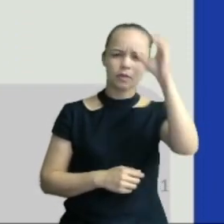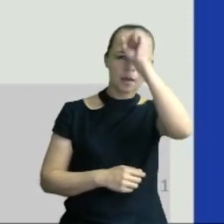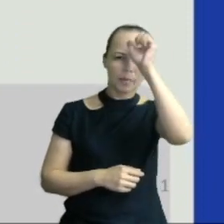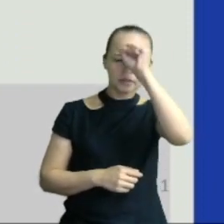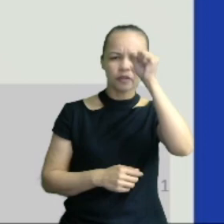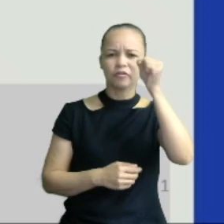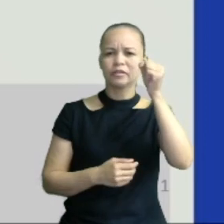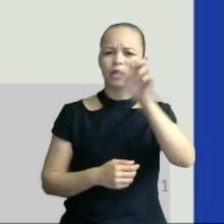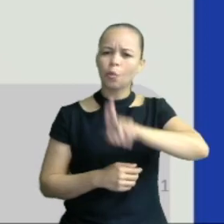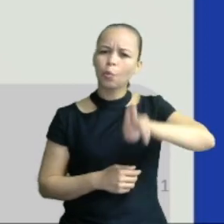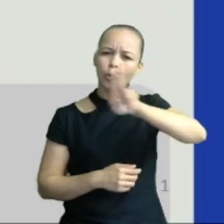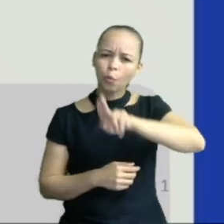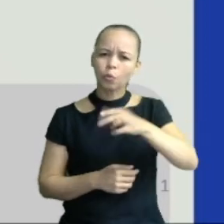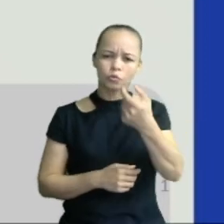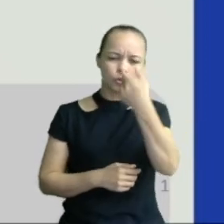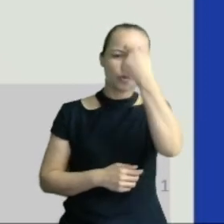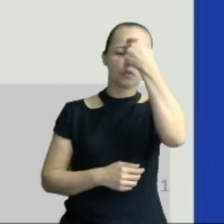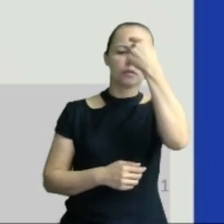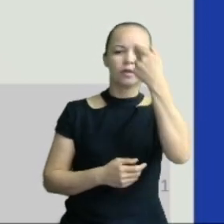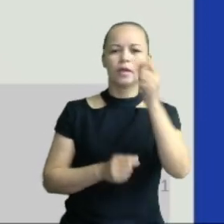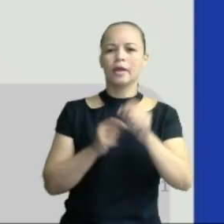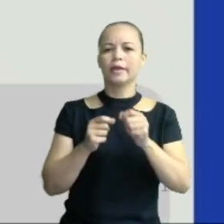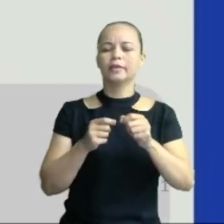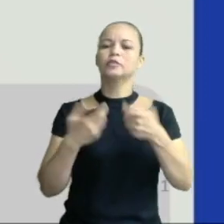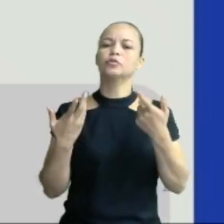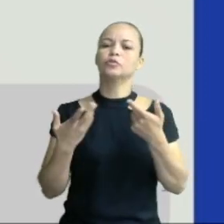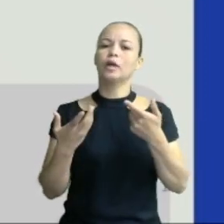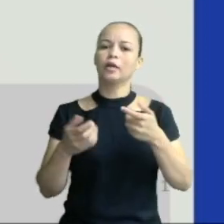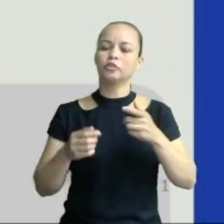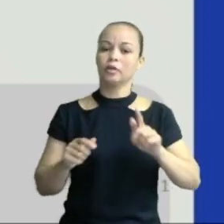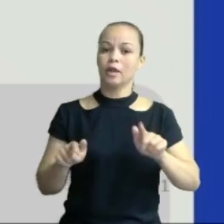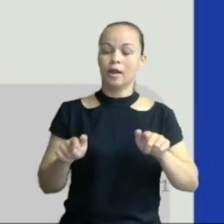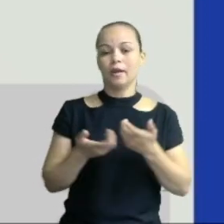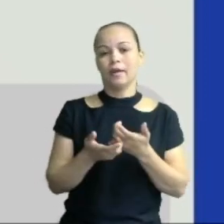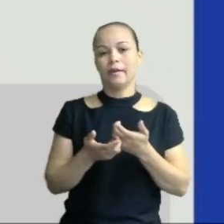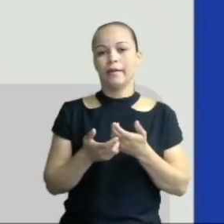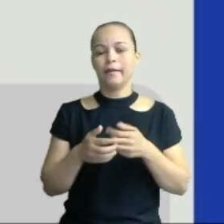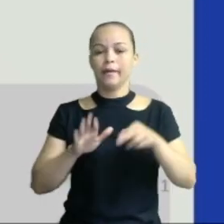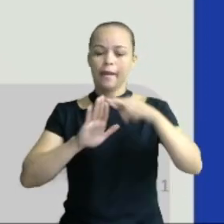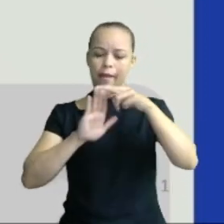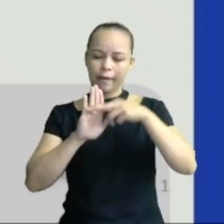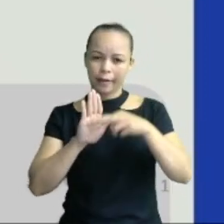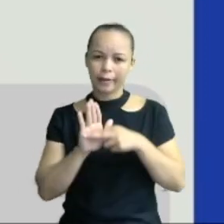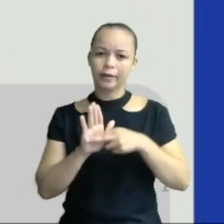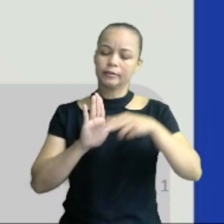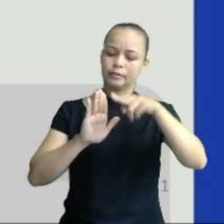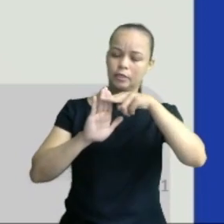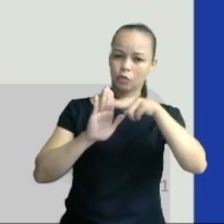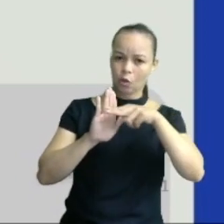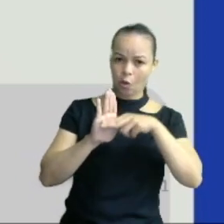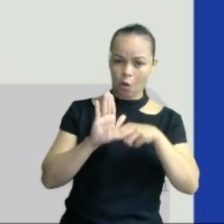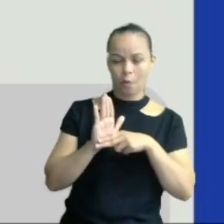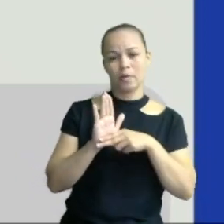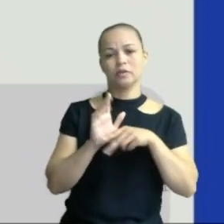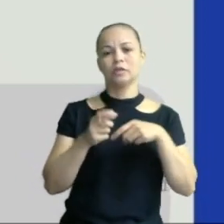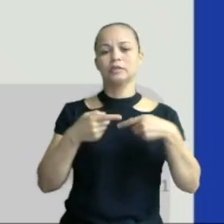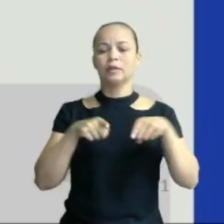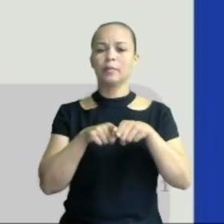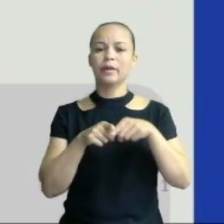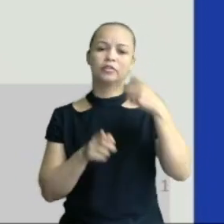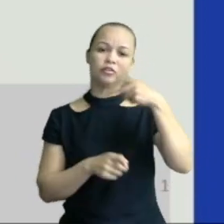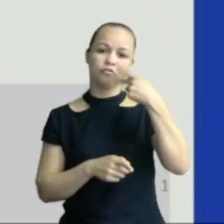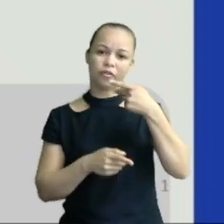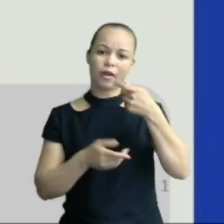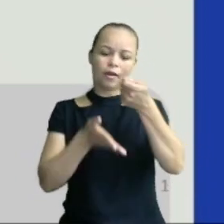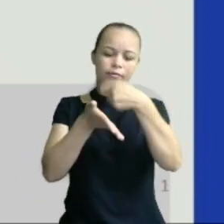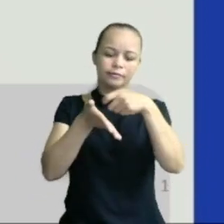consciente e reflexivo de regras e normas da norma padrão em situações de fala escritas